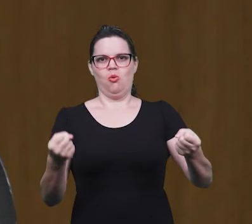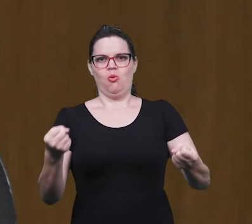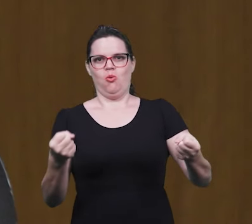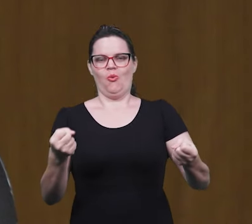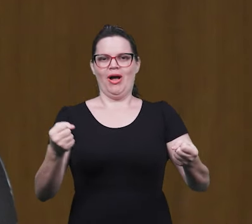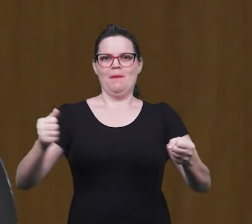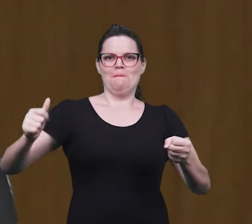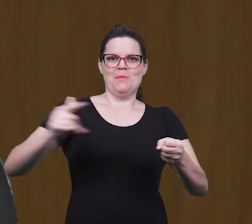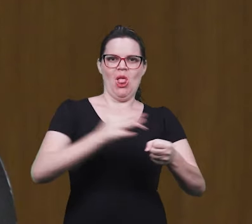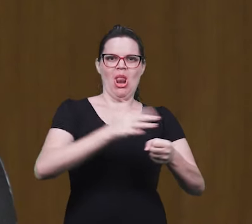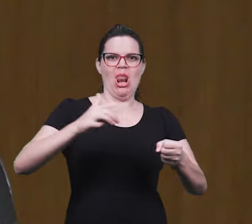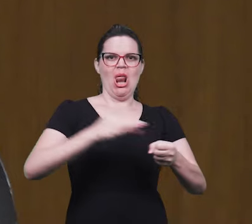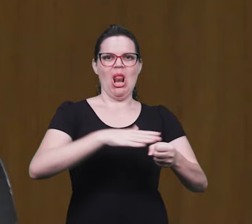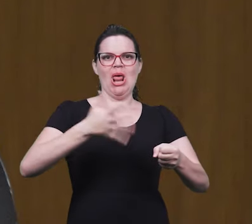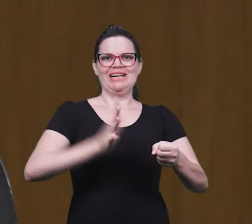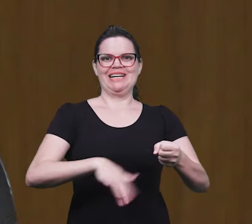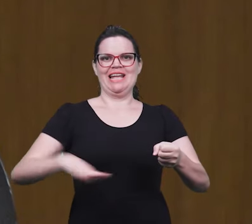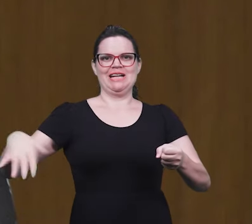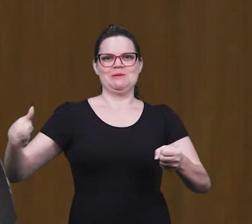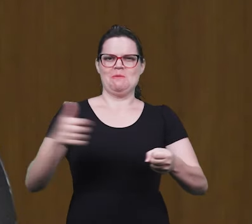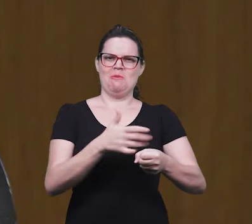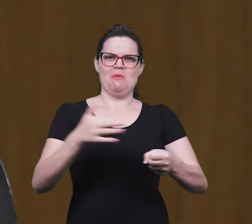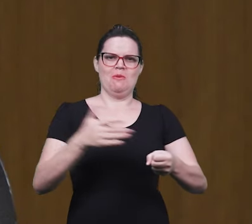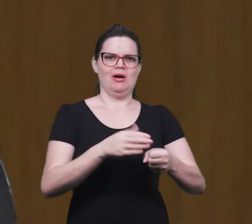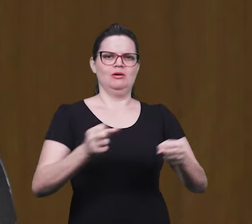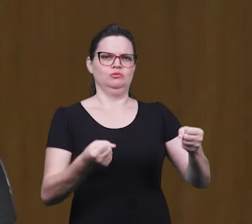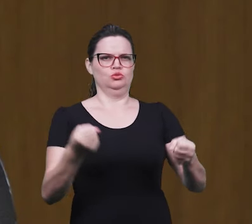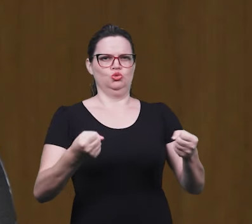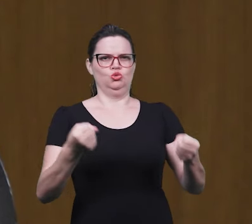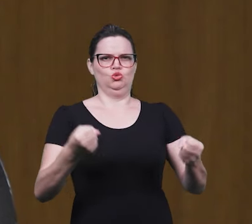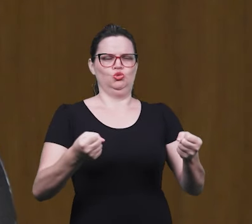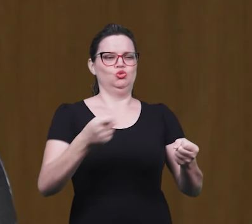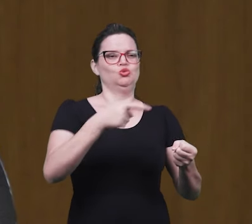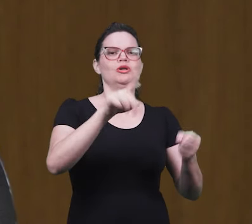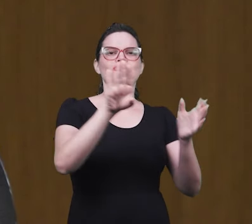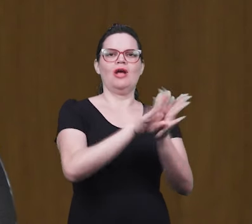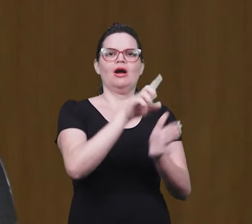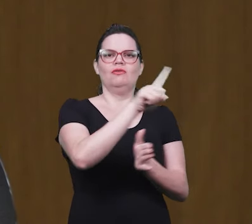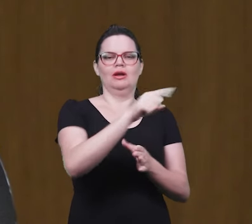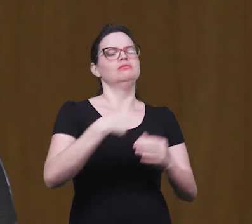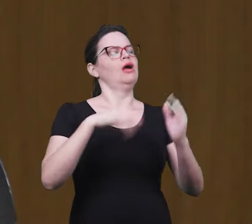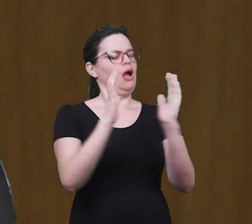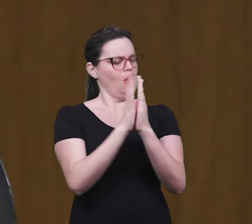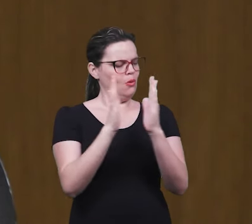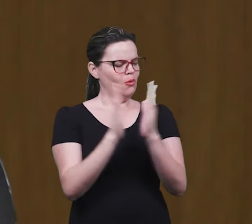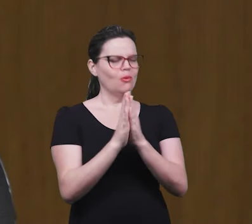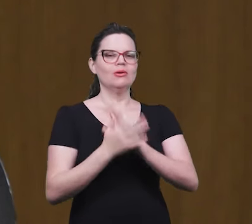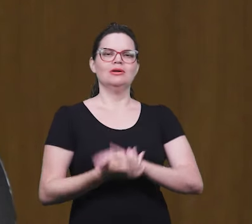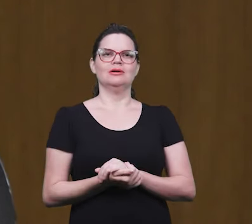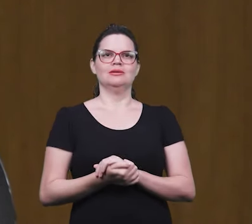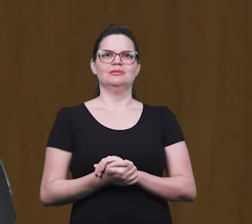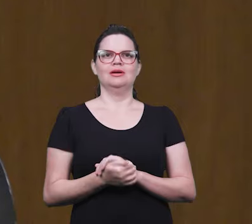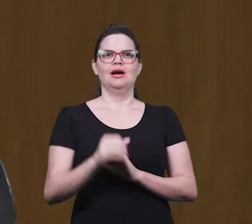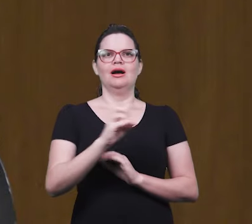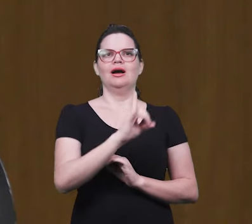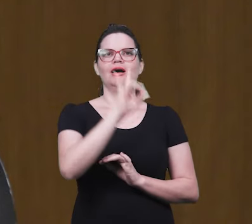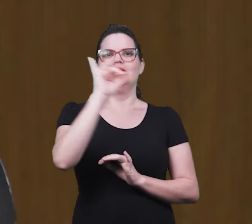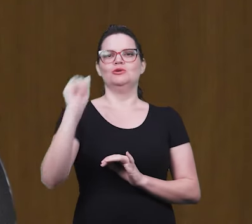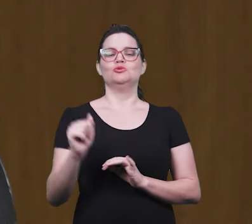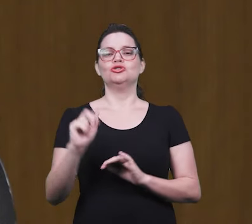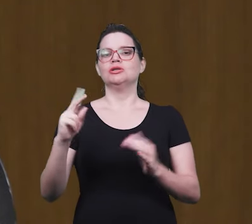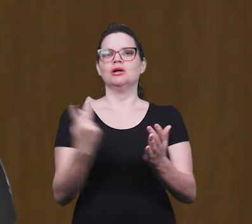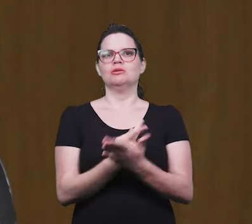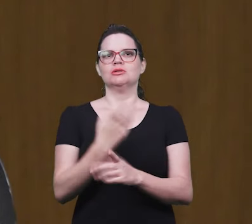dentro. Entrava todo mundo, ia lá orar. E até que um dia, numa dessas madrugadas, eu